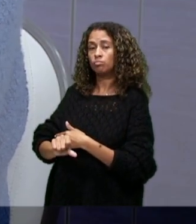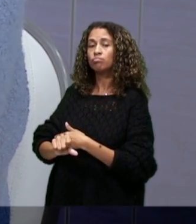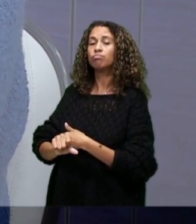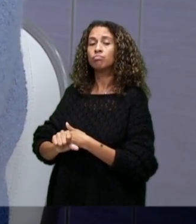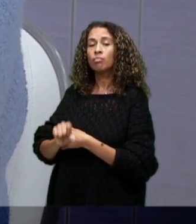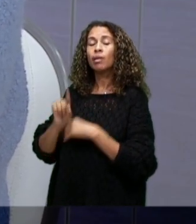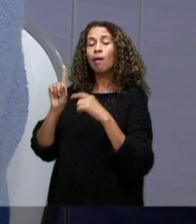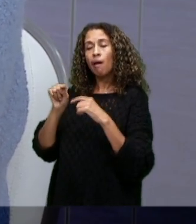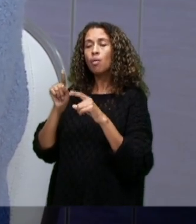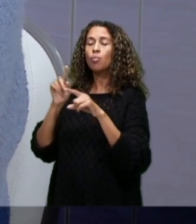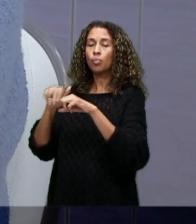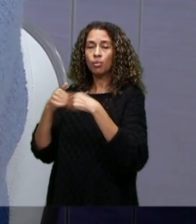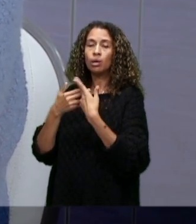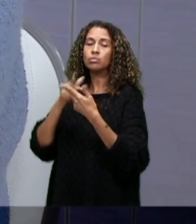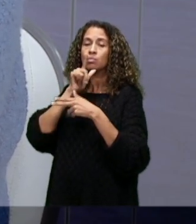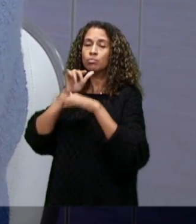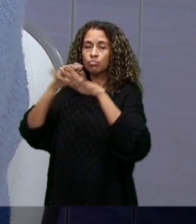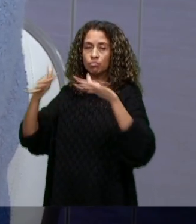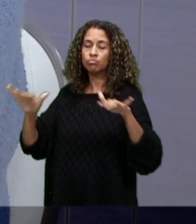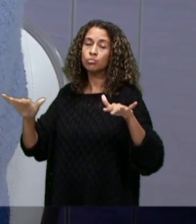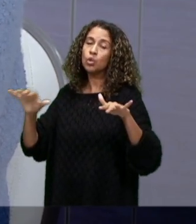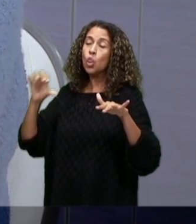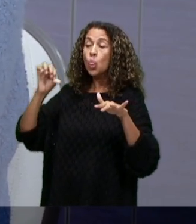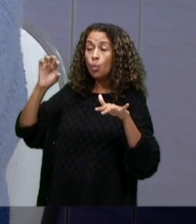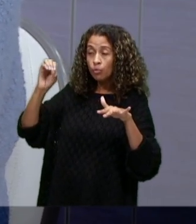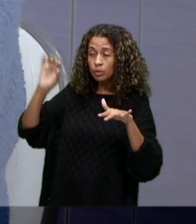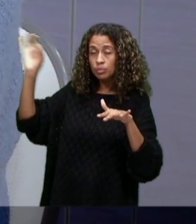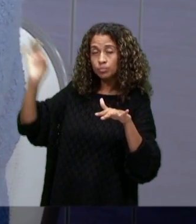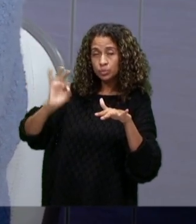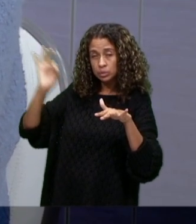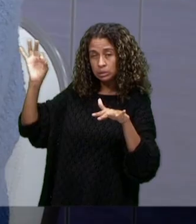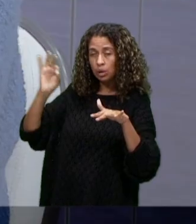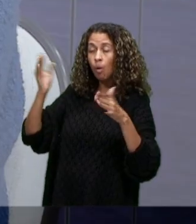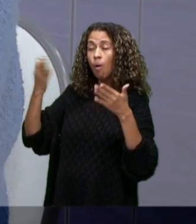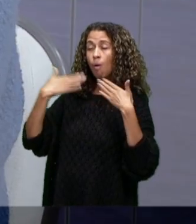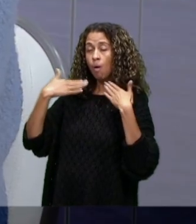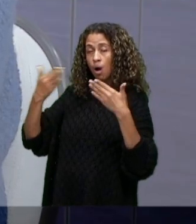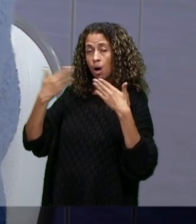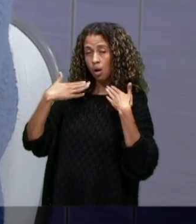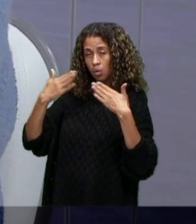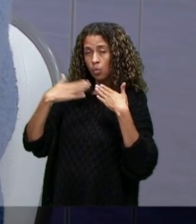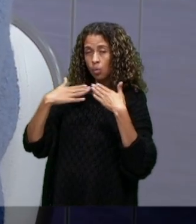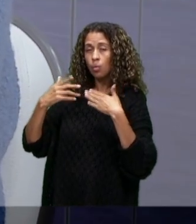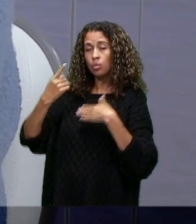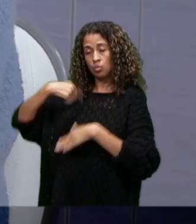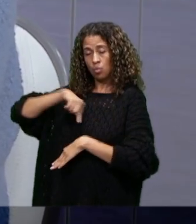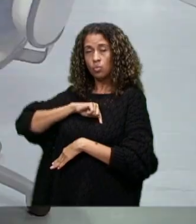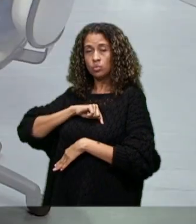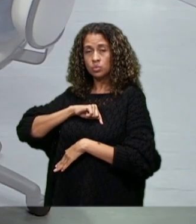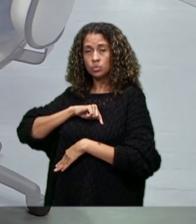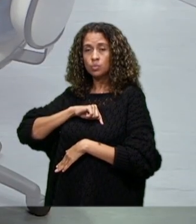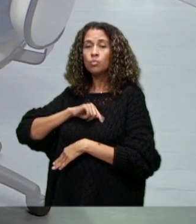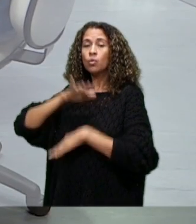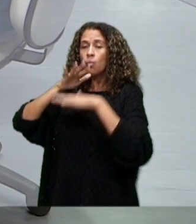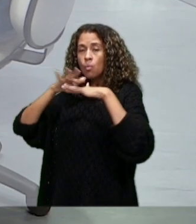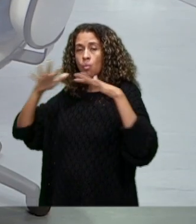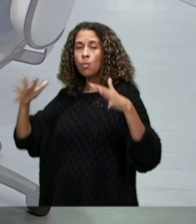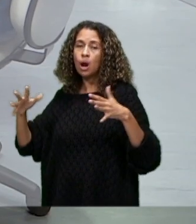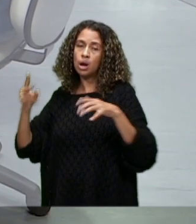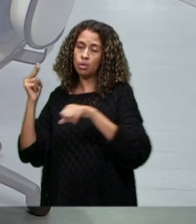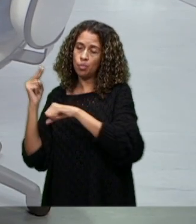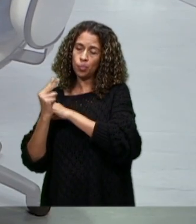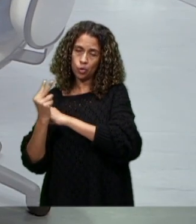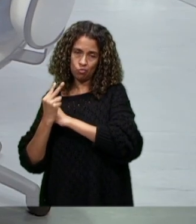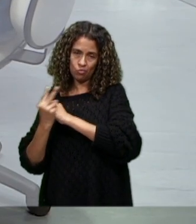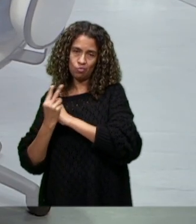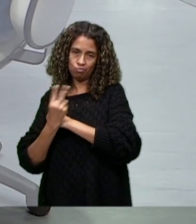absorvido cerca de 90% do calor em excesso que tem sido produzido pela humanidade está sendo absorvida pelo oceano.